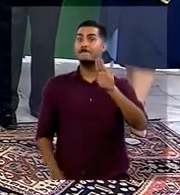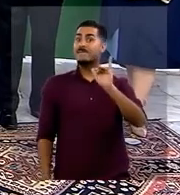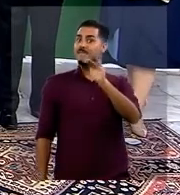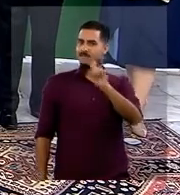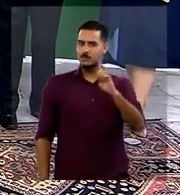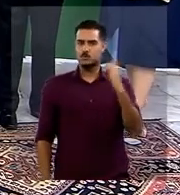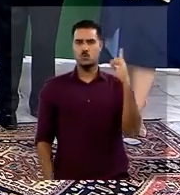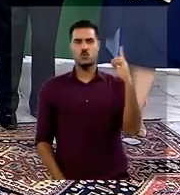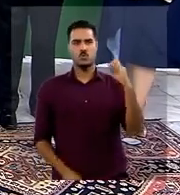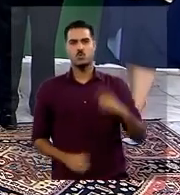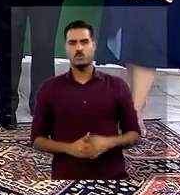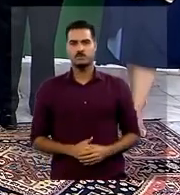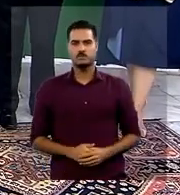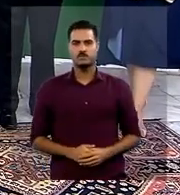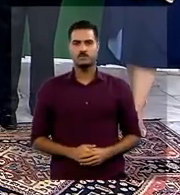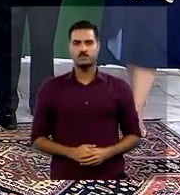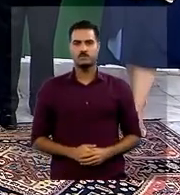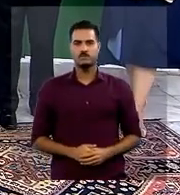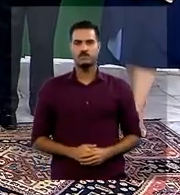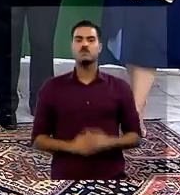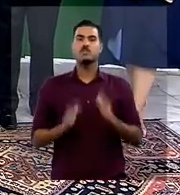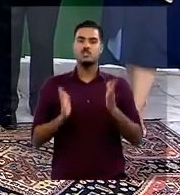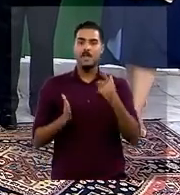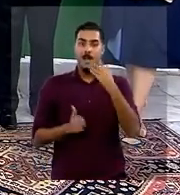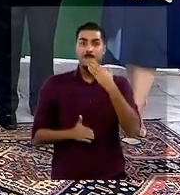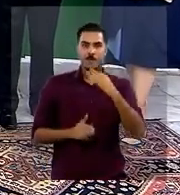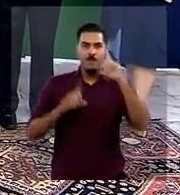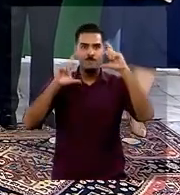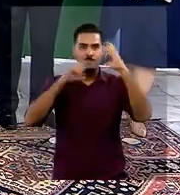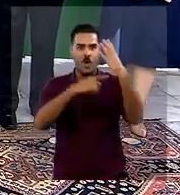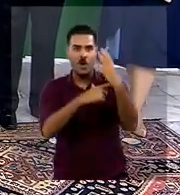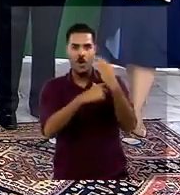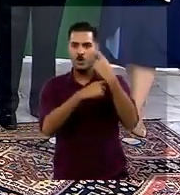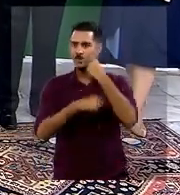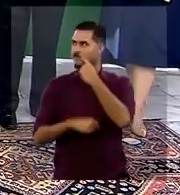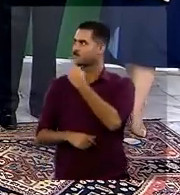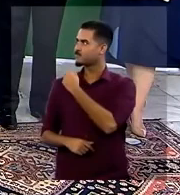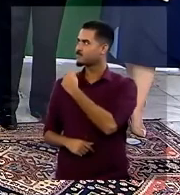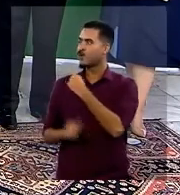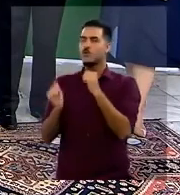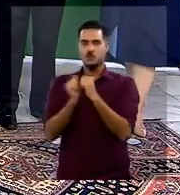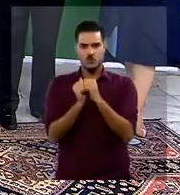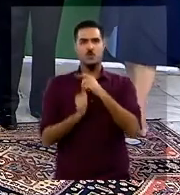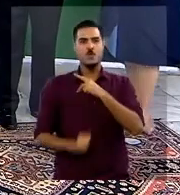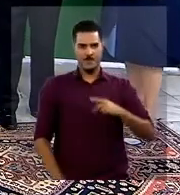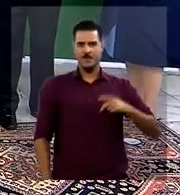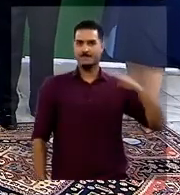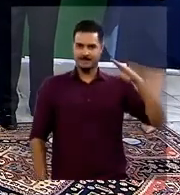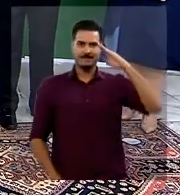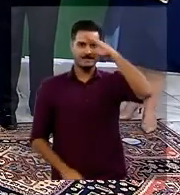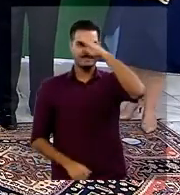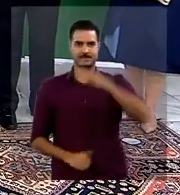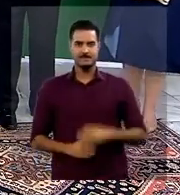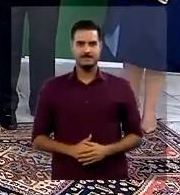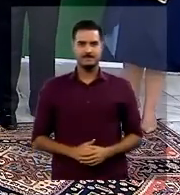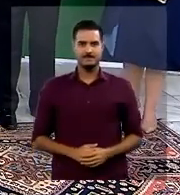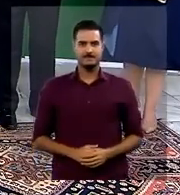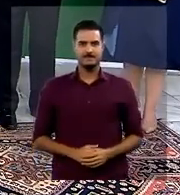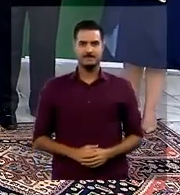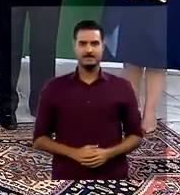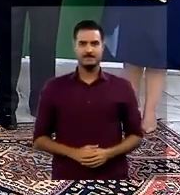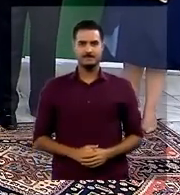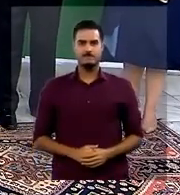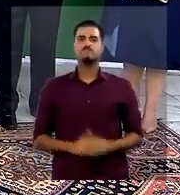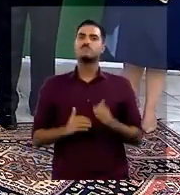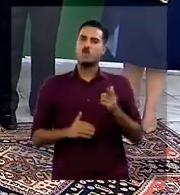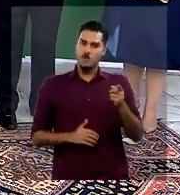dólares. Solicitou uma foto ali ao lado do presidente Jair Bolsonaro e